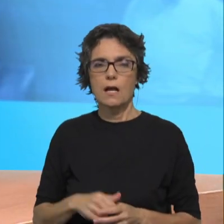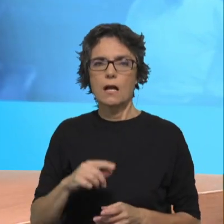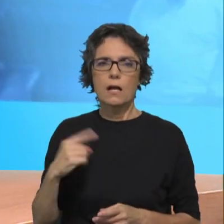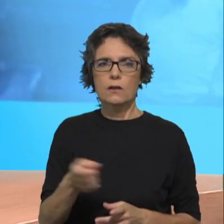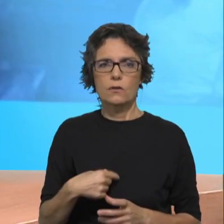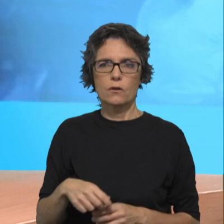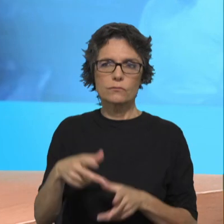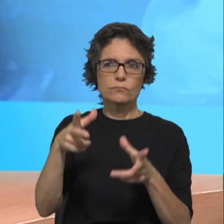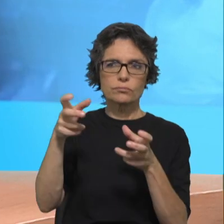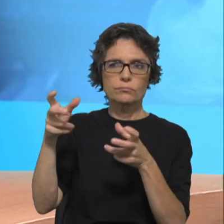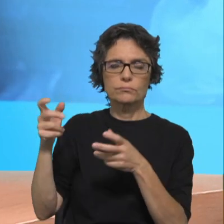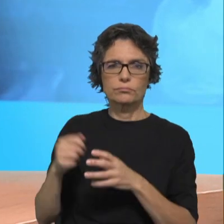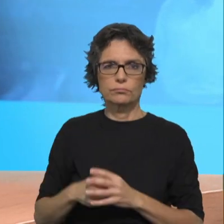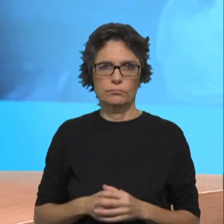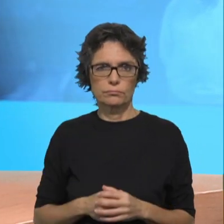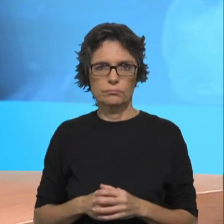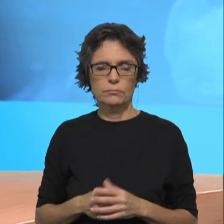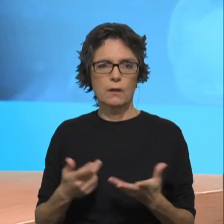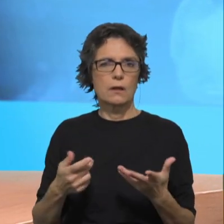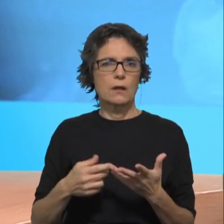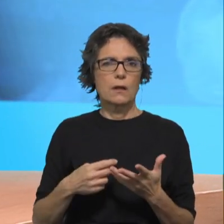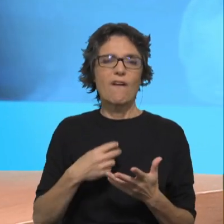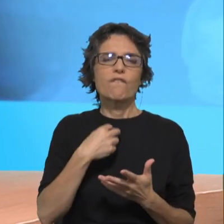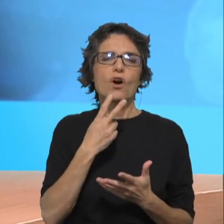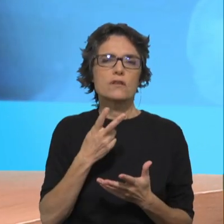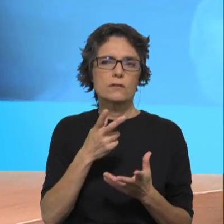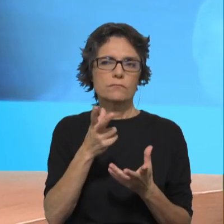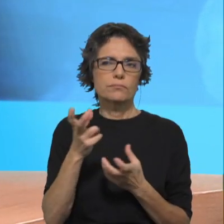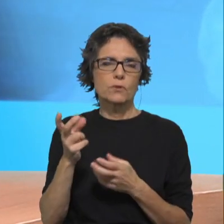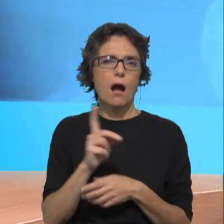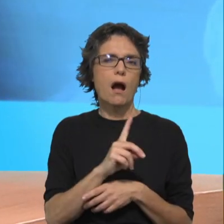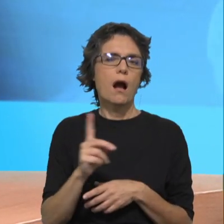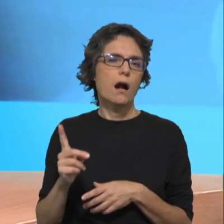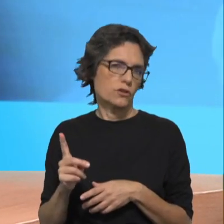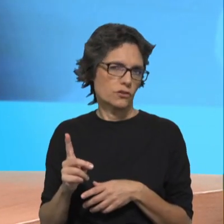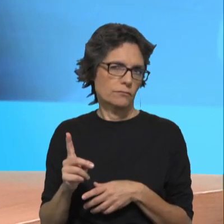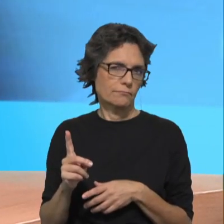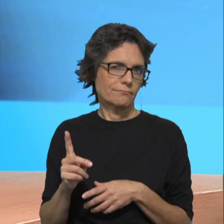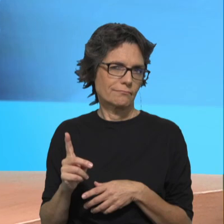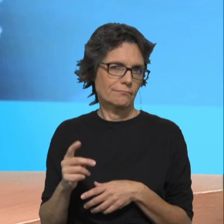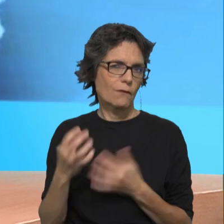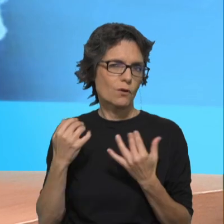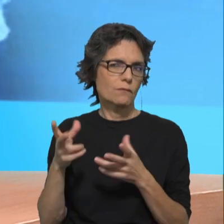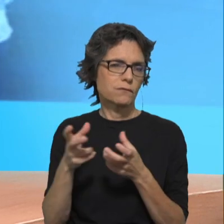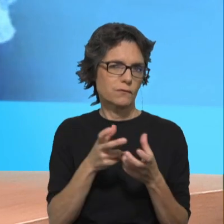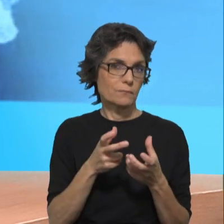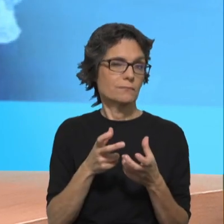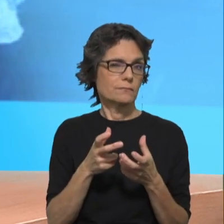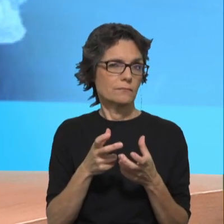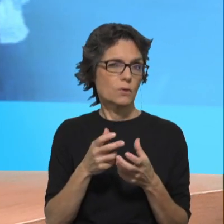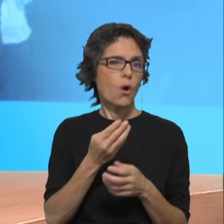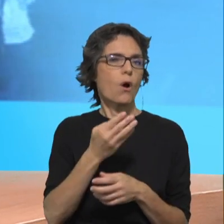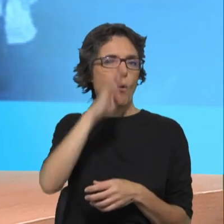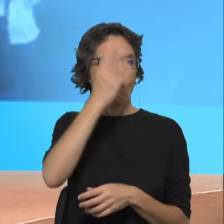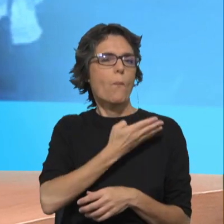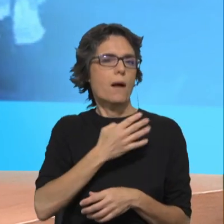vozes escutou o Papa Francisco para, enfim, fazer o texto, a Laudato Si? Que